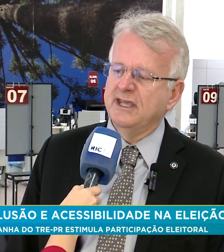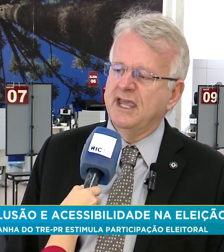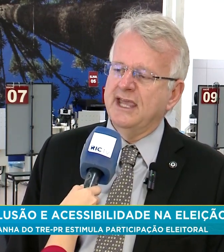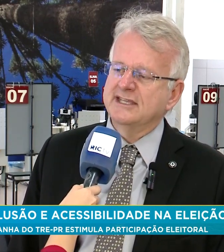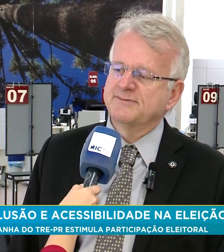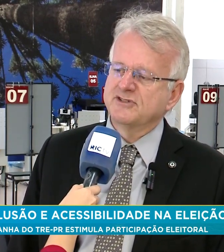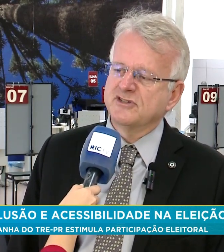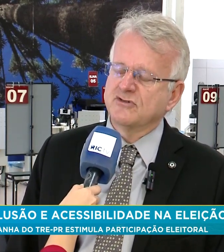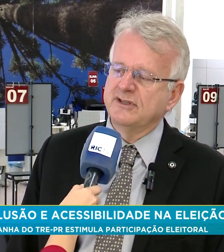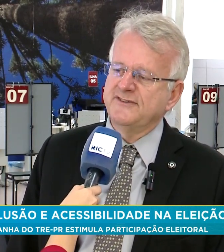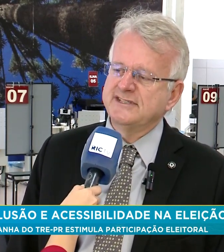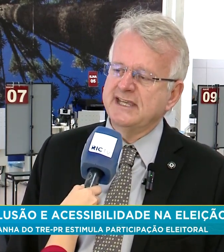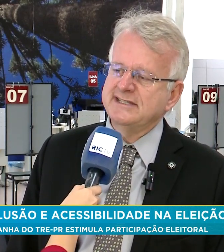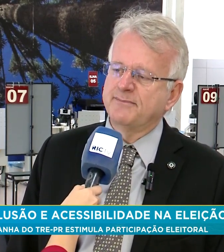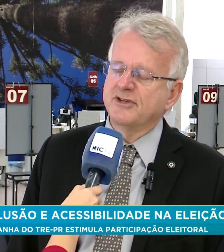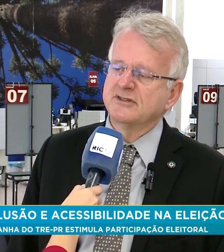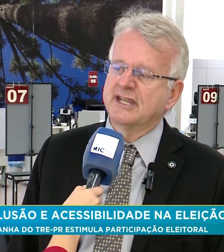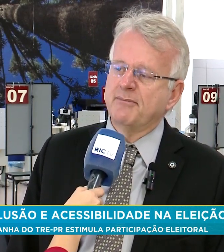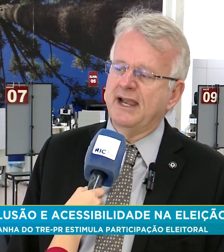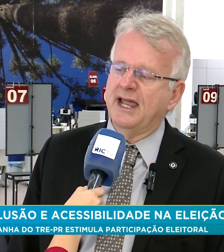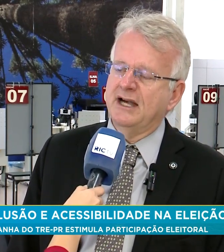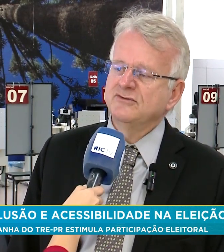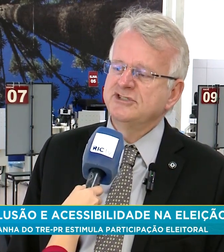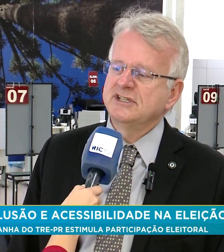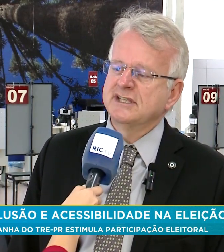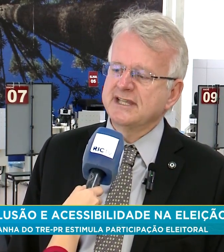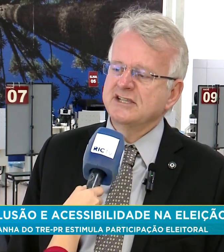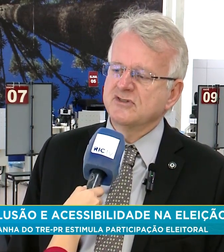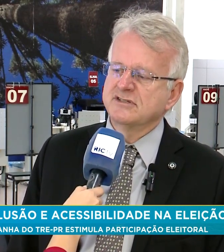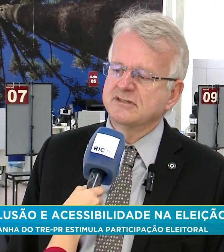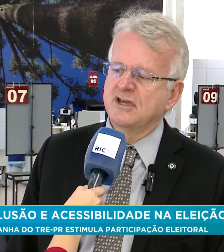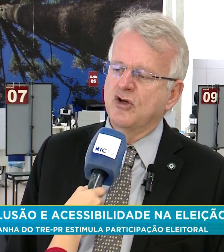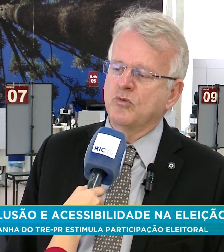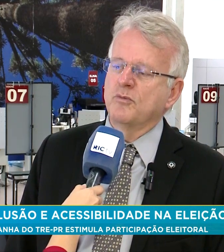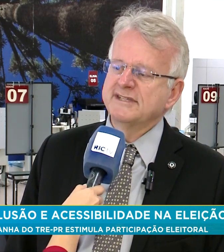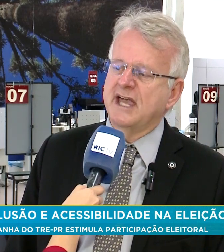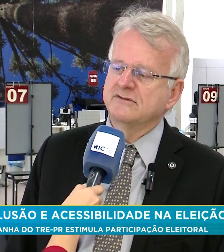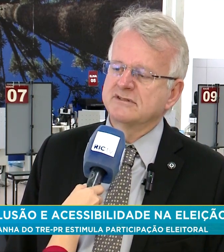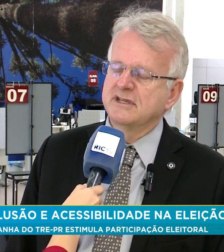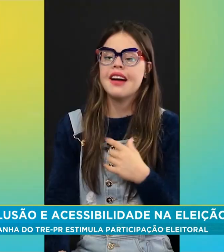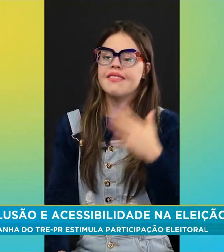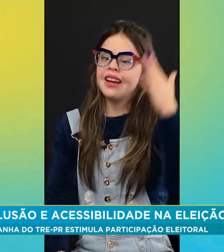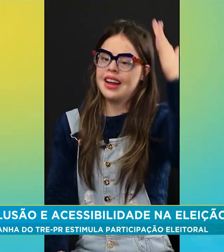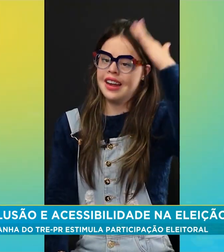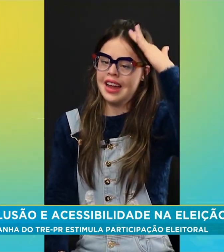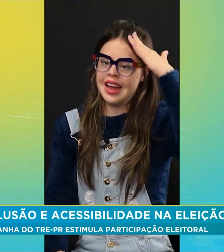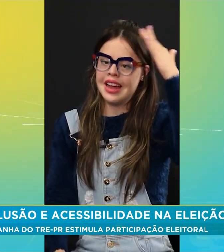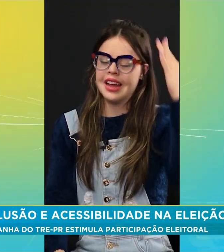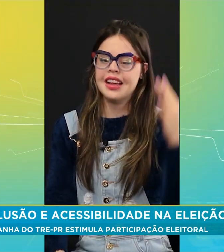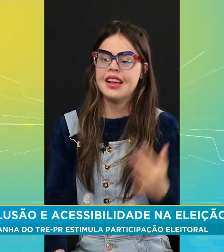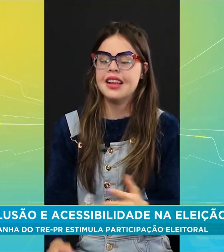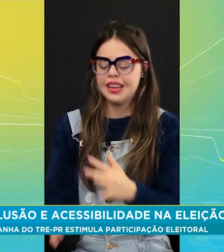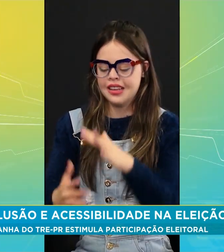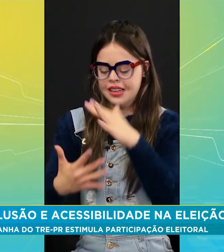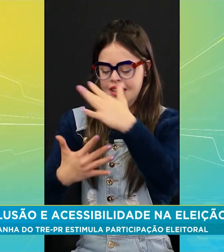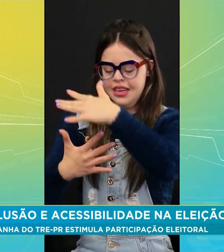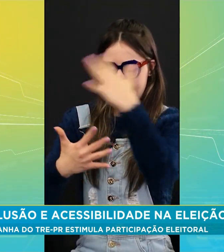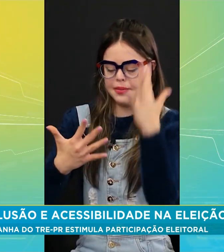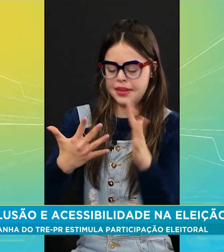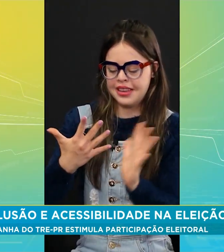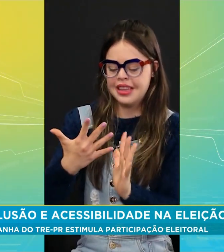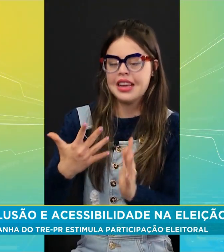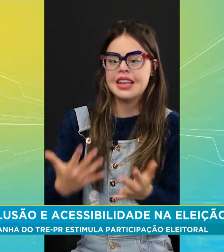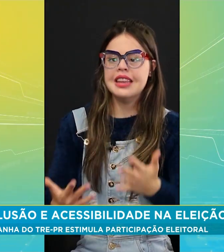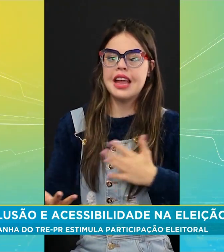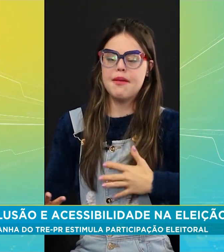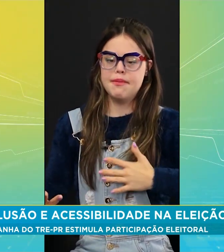enfoque é que as pessoas com deficiência possam trabalhar no dia das eleições como mesários no caso das pessoas com deficiência